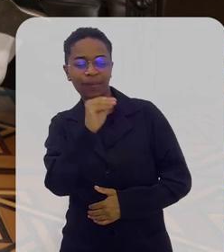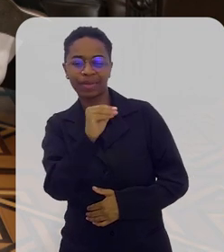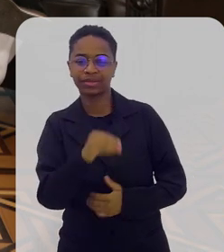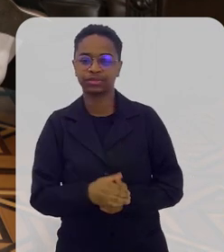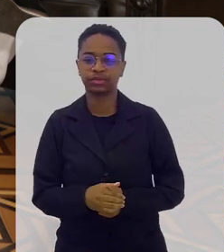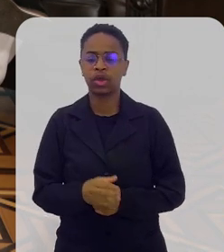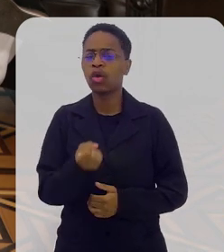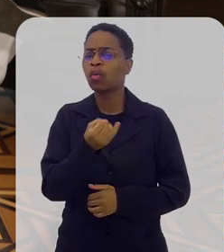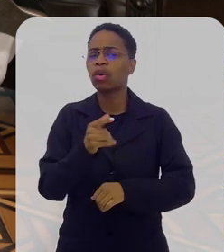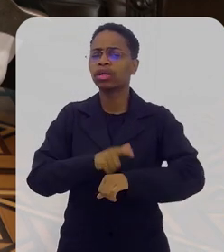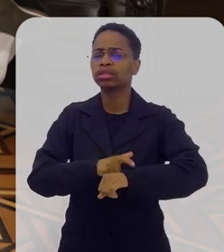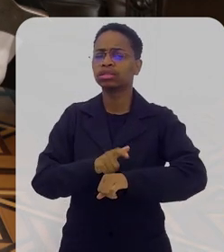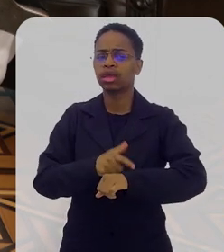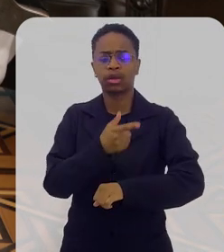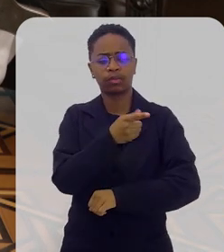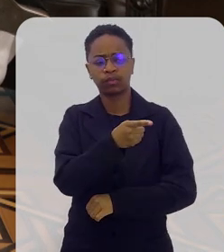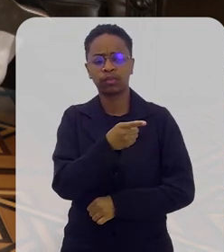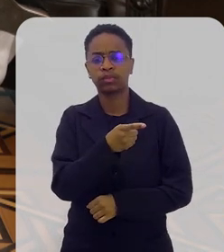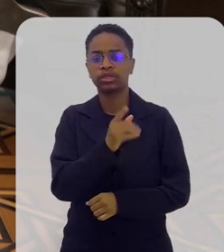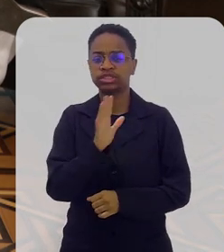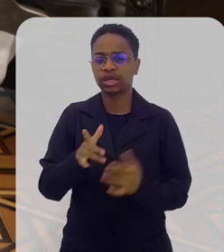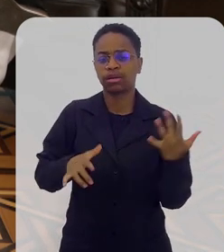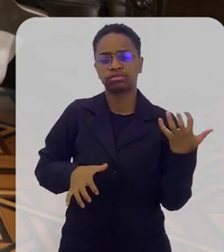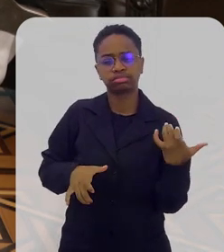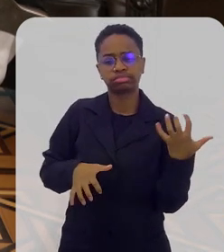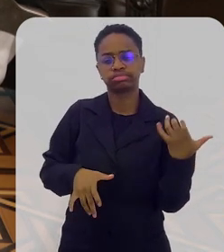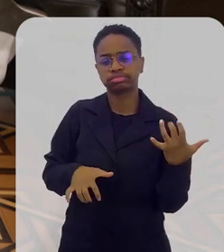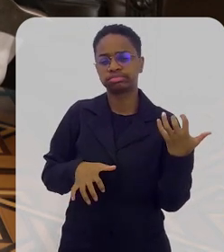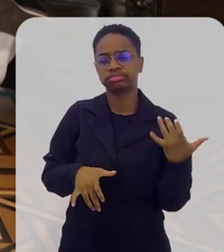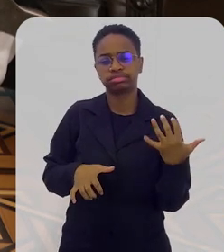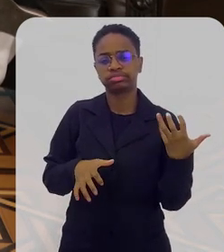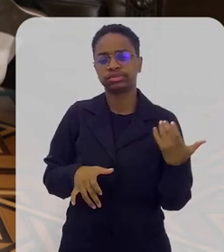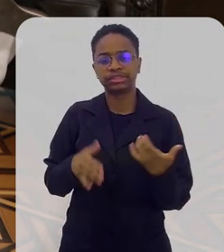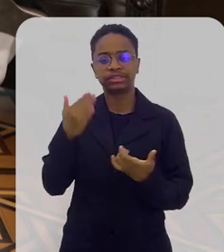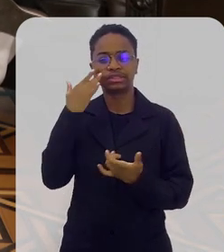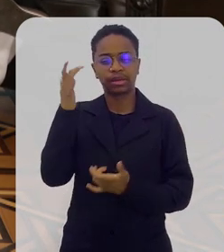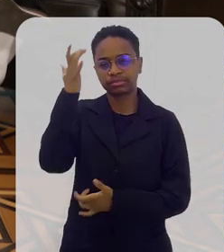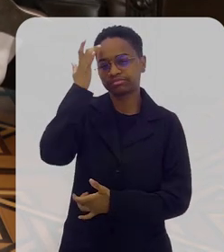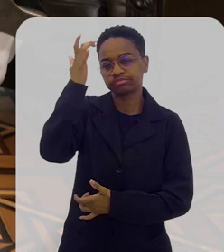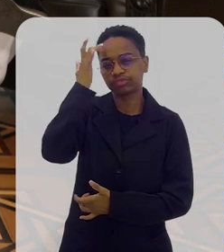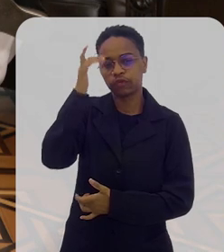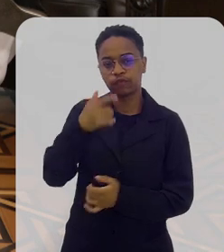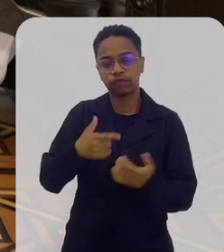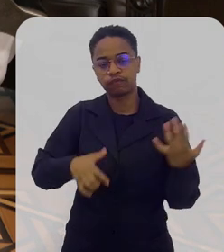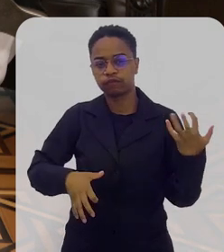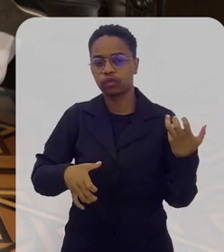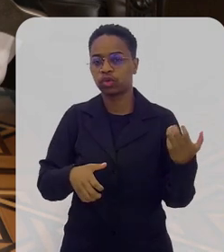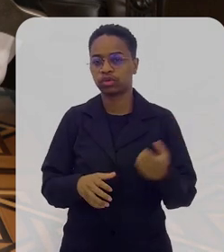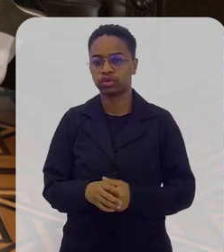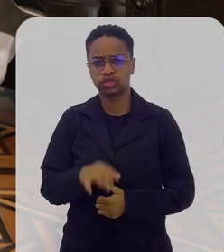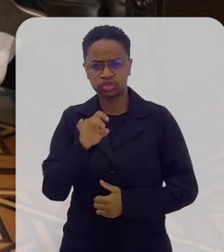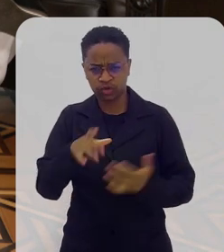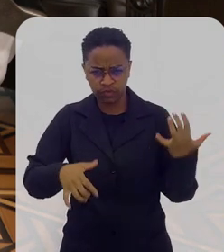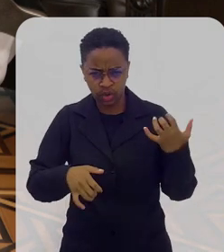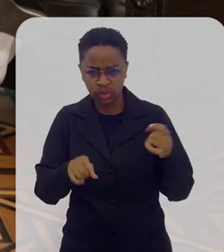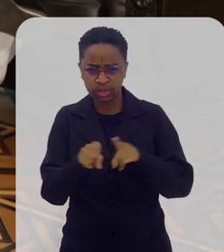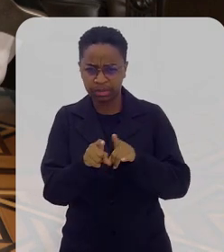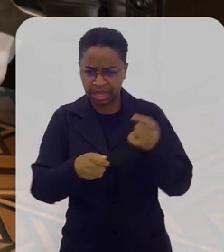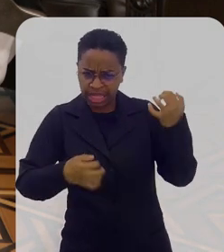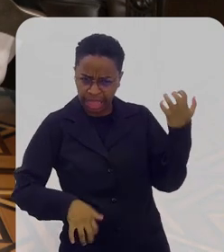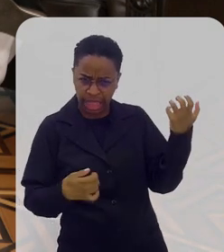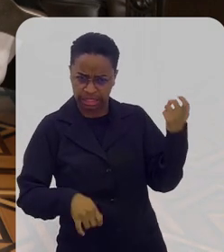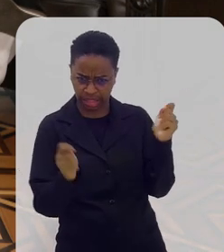quanto tempo, Joana, você já está esmerilhando os acordes dos violões? Toca só violão ou vai para a guitarra